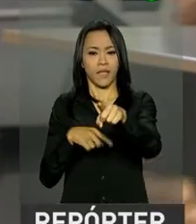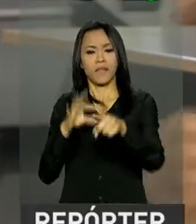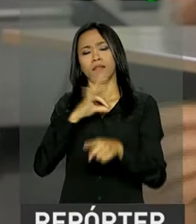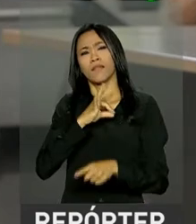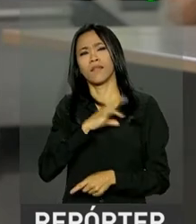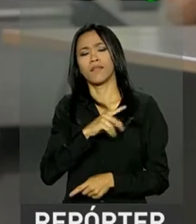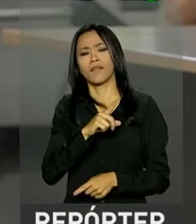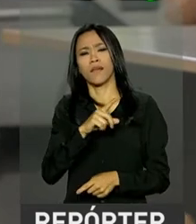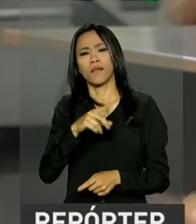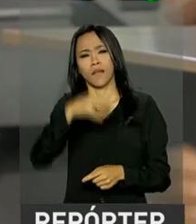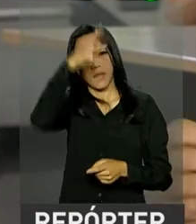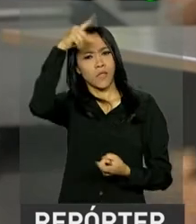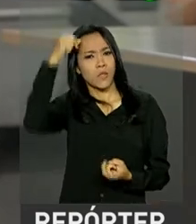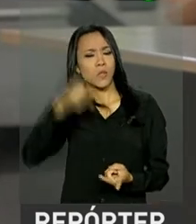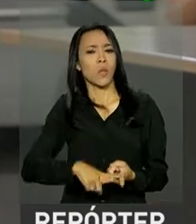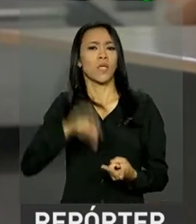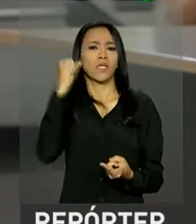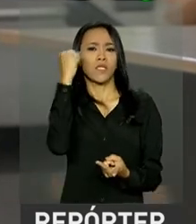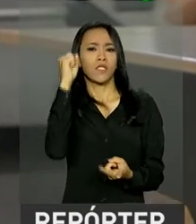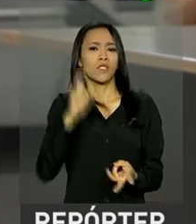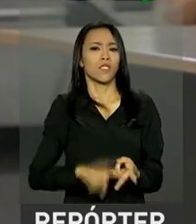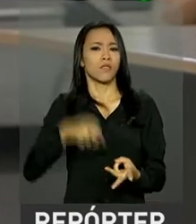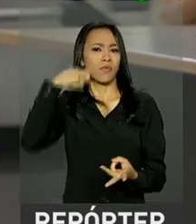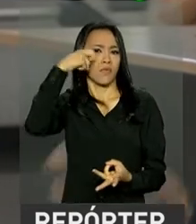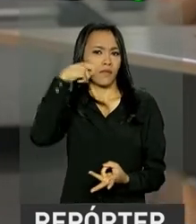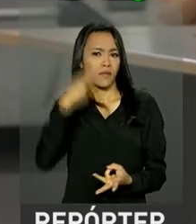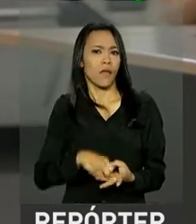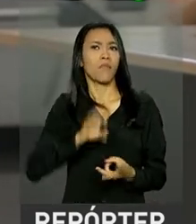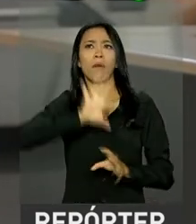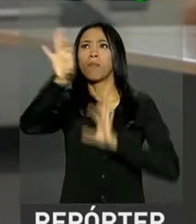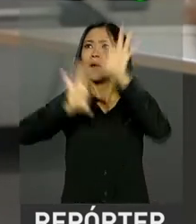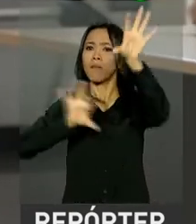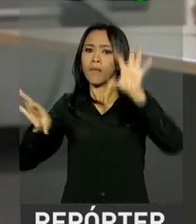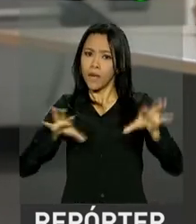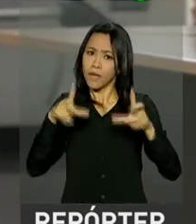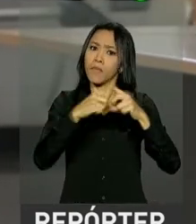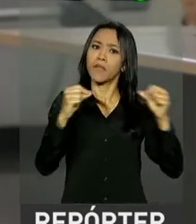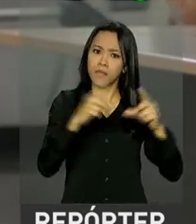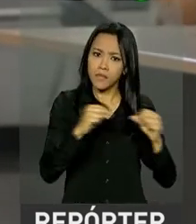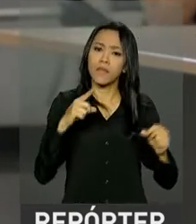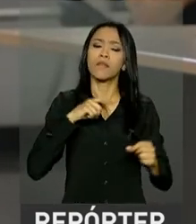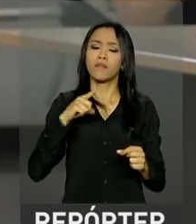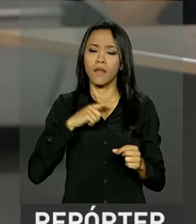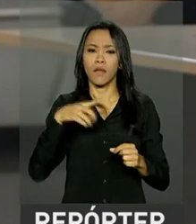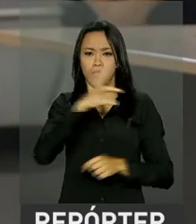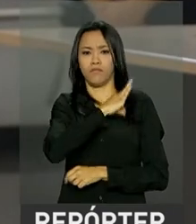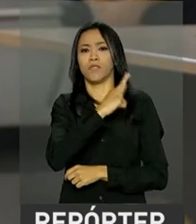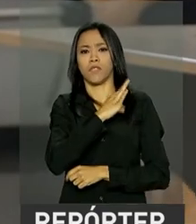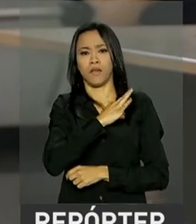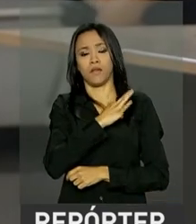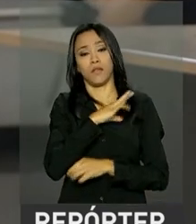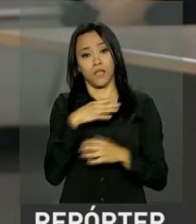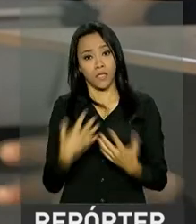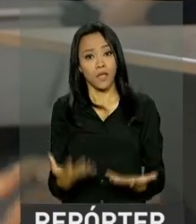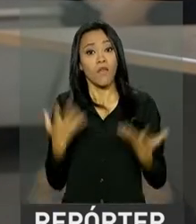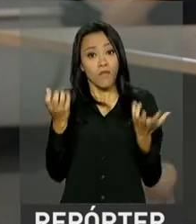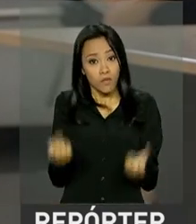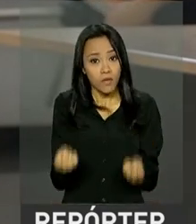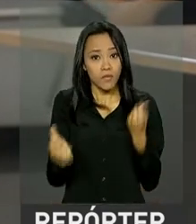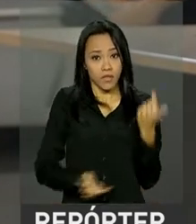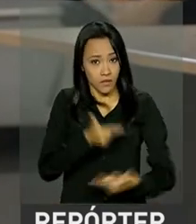Amazonas, em Sergipe, no Rio Grande do Norte. E tem em Brasília também uma pequena reserva. Então